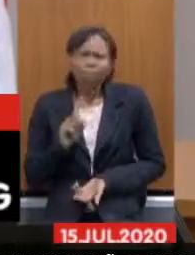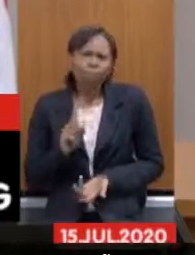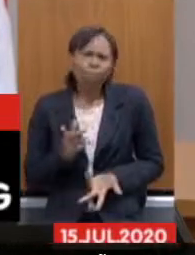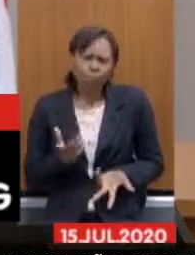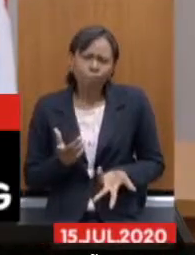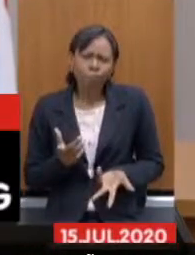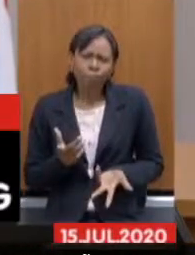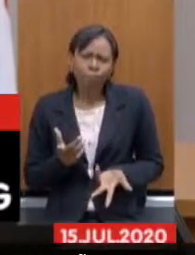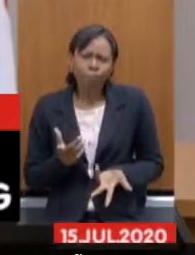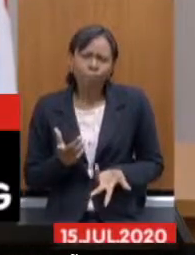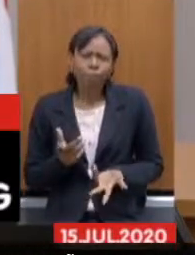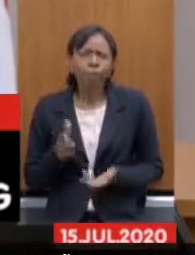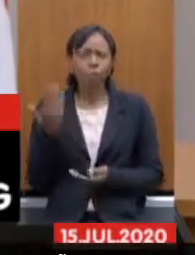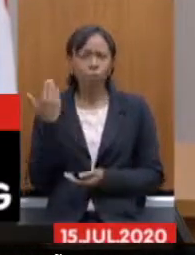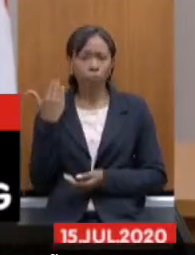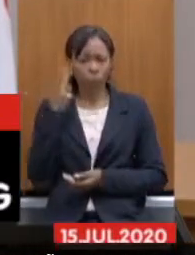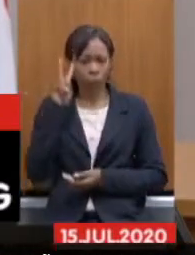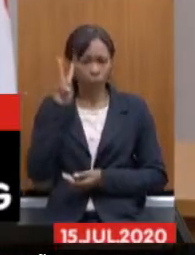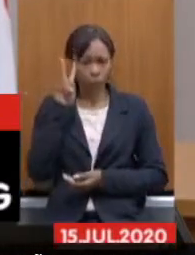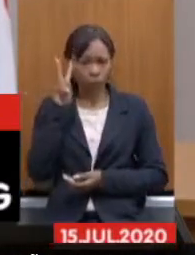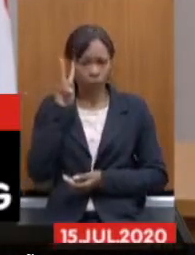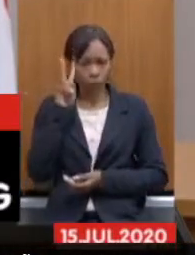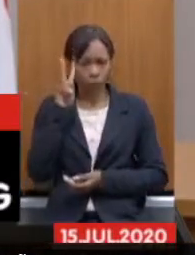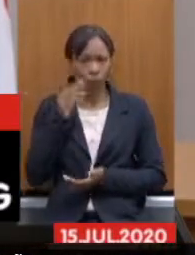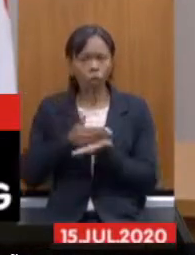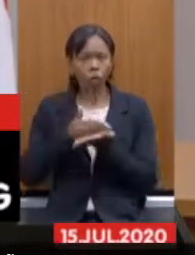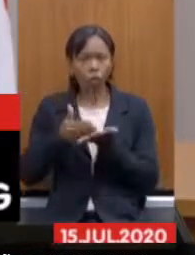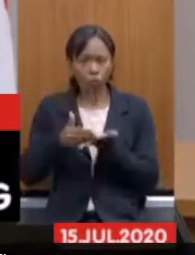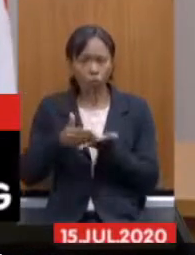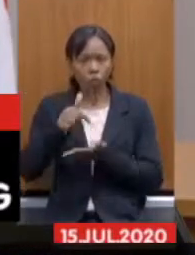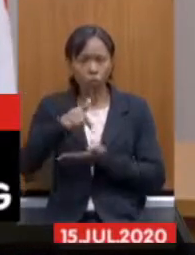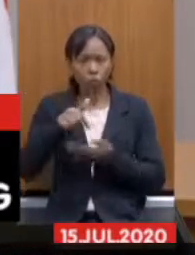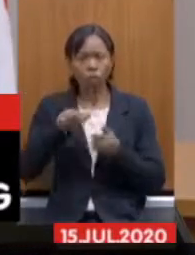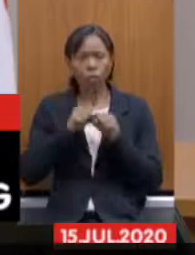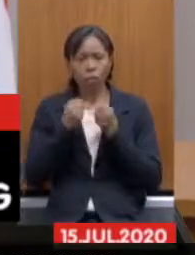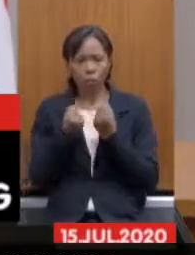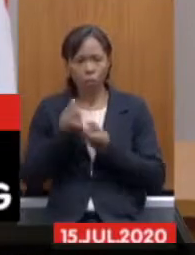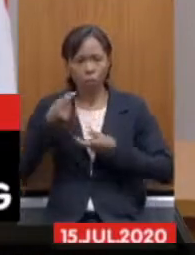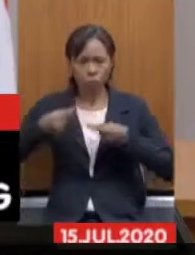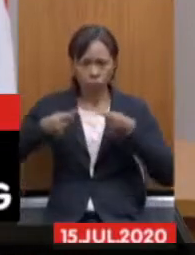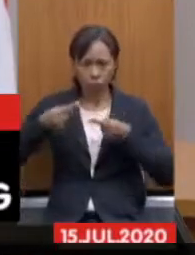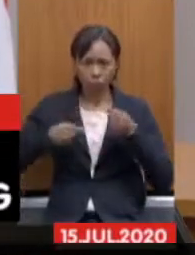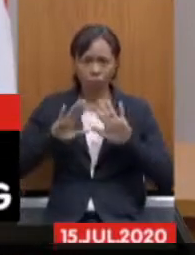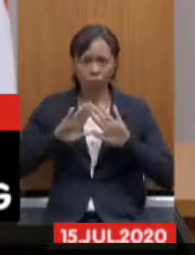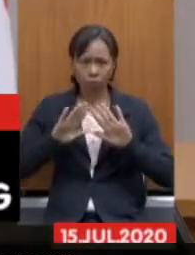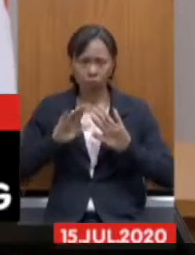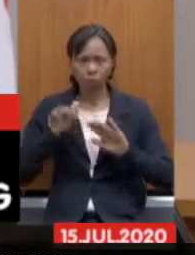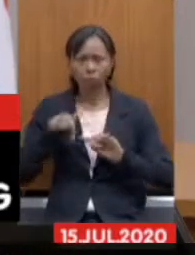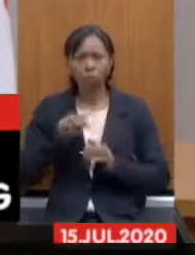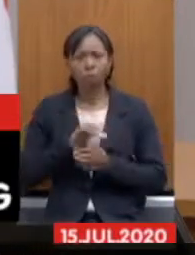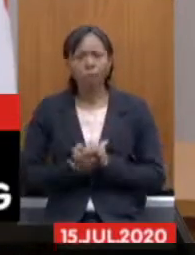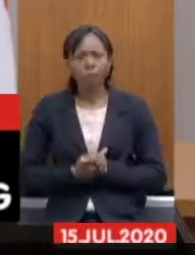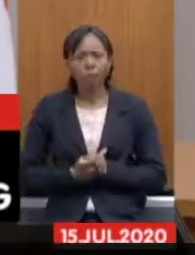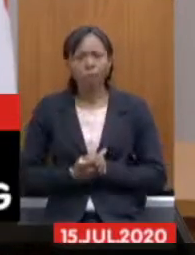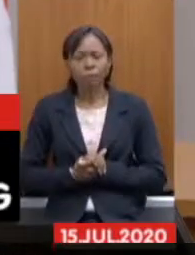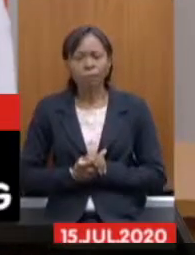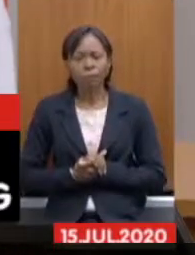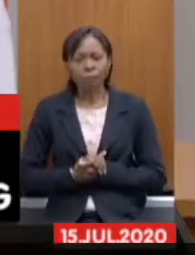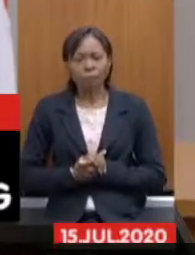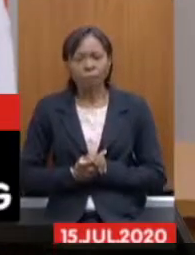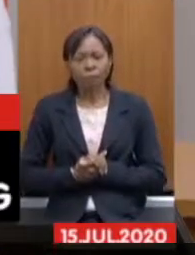e é na segunda-feira quando se iniciou esses debates aqui na casa desse seminário